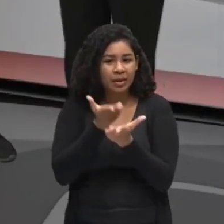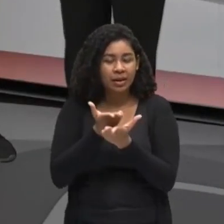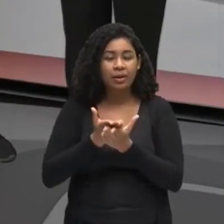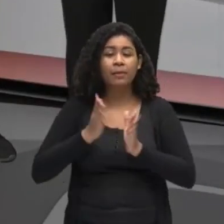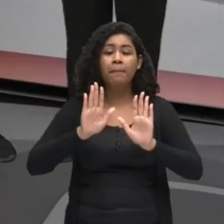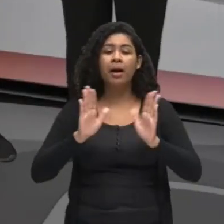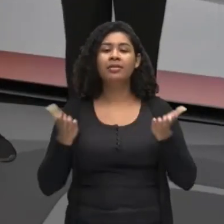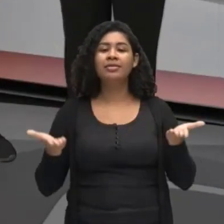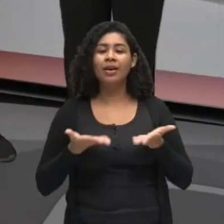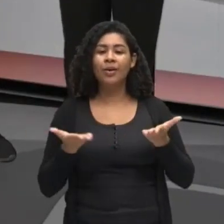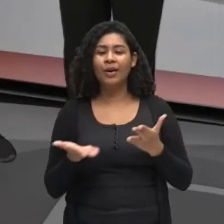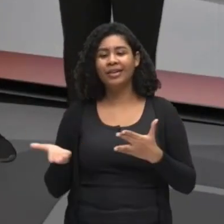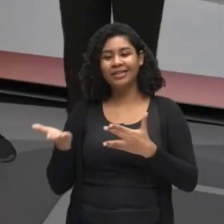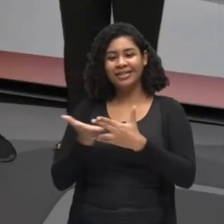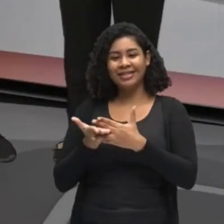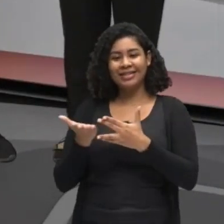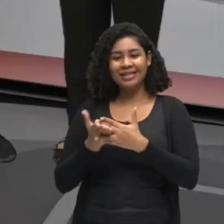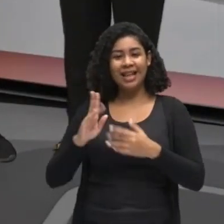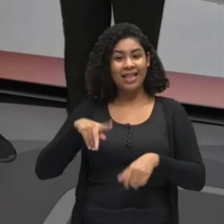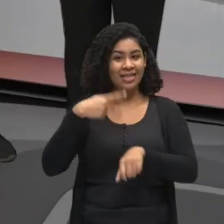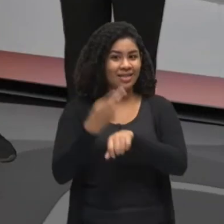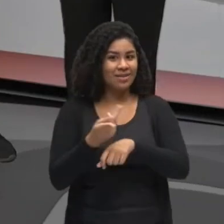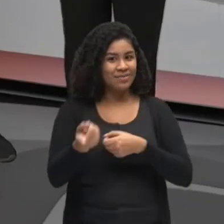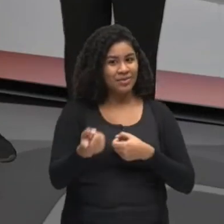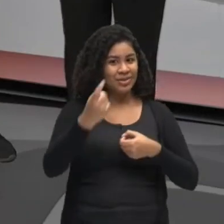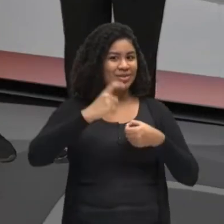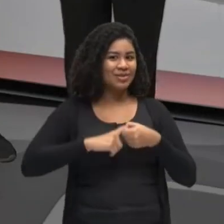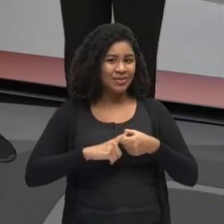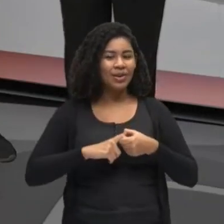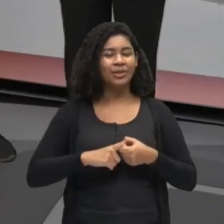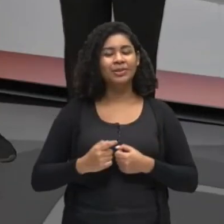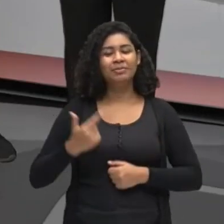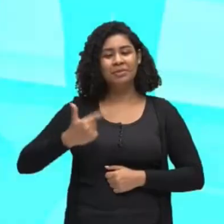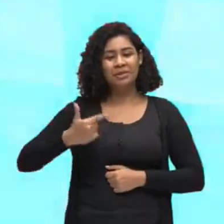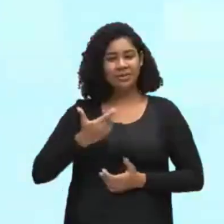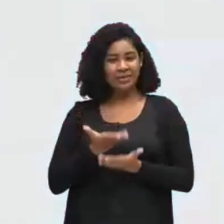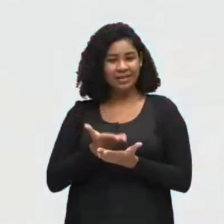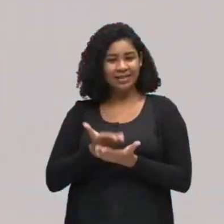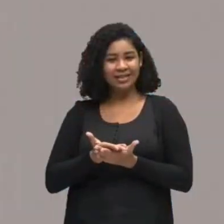aí, vamos ao nosso intervalo e daqui a pouco eu estarei com vocês para a nossa segunda aula de hoje.